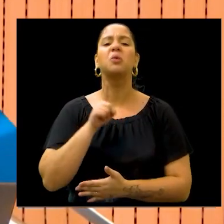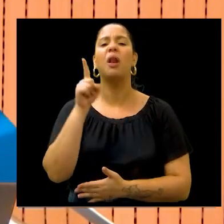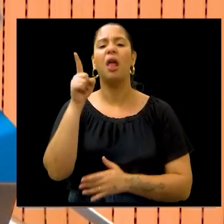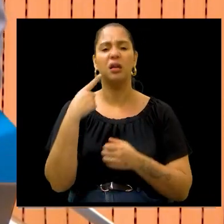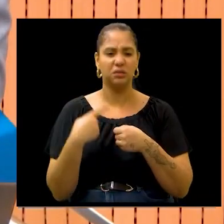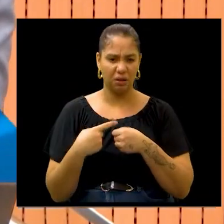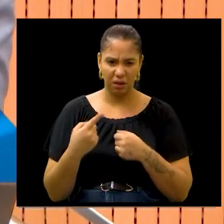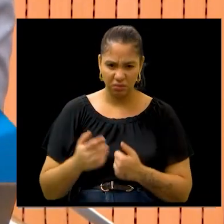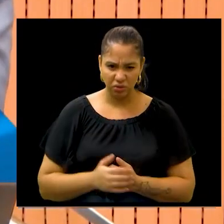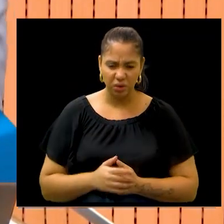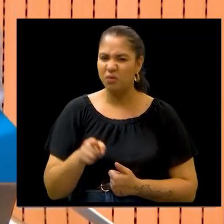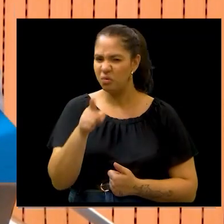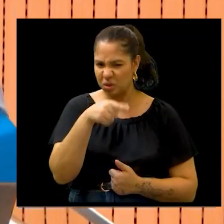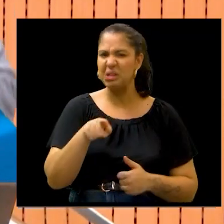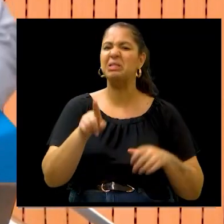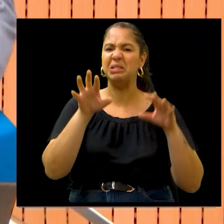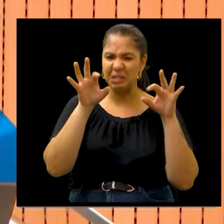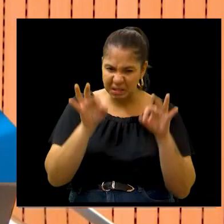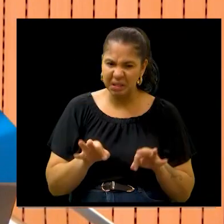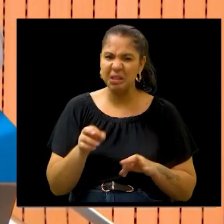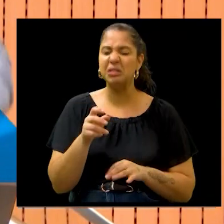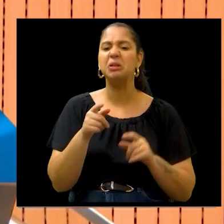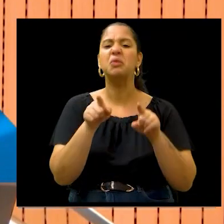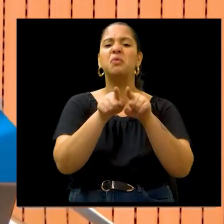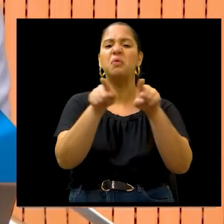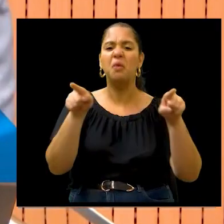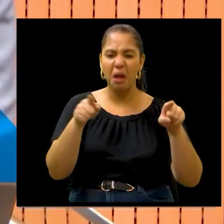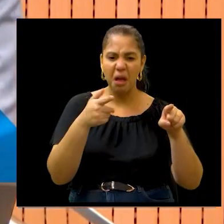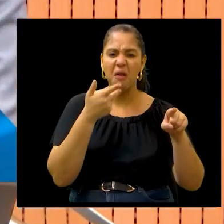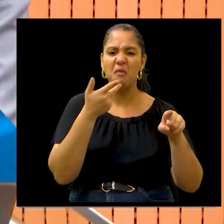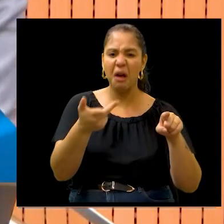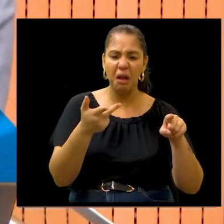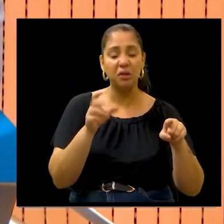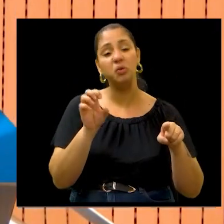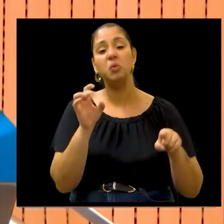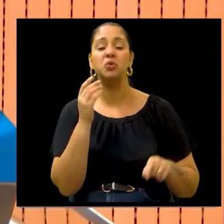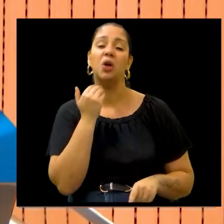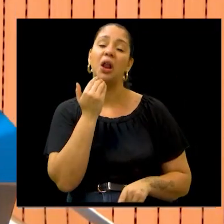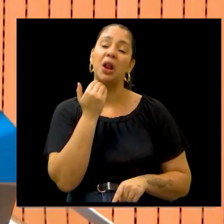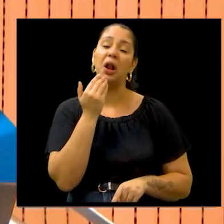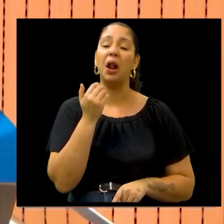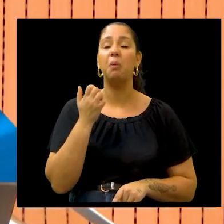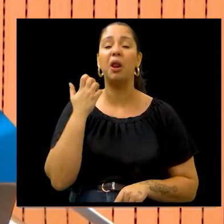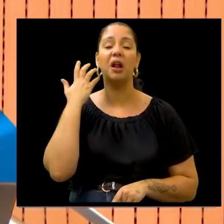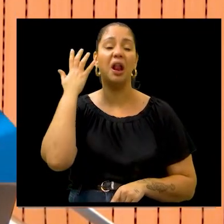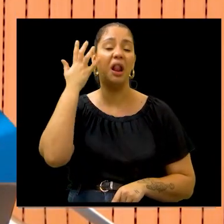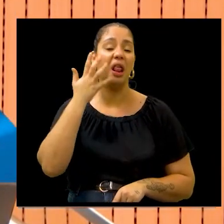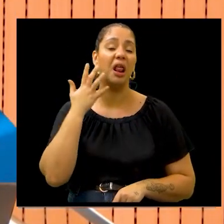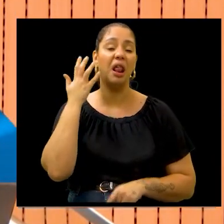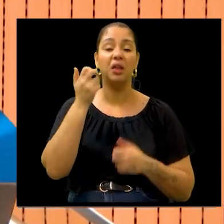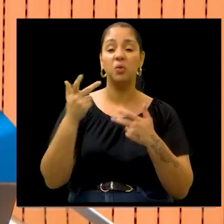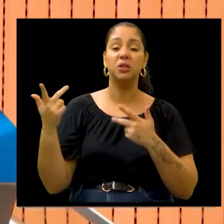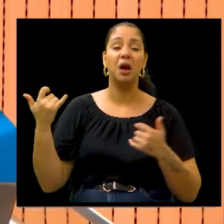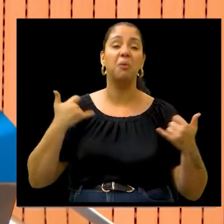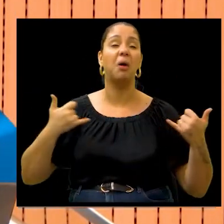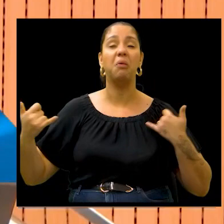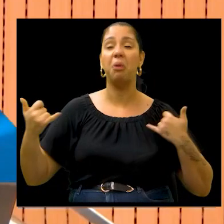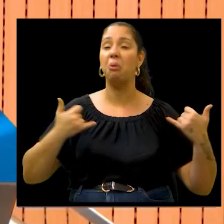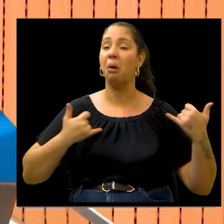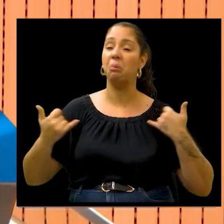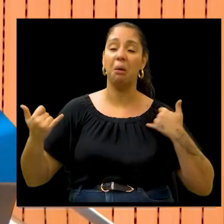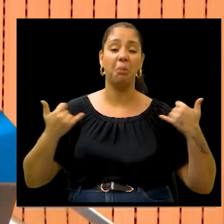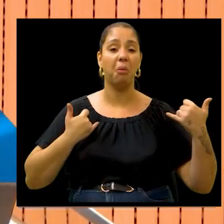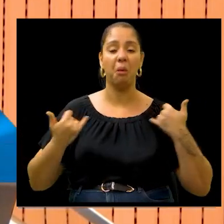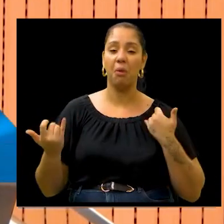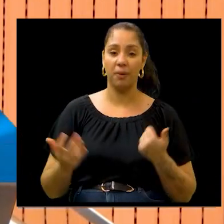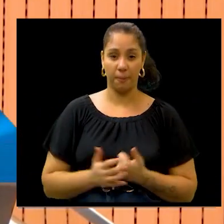está acontecendo lá no Guarujá? Vocês têm certeza do que vocês estão falando? Ou é uma mera narrativa daquilo que vocês